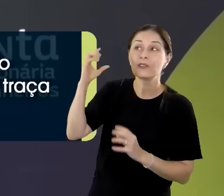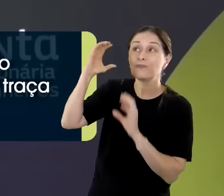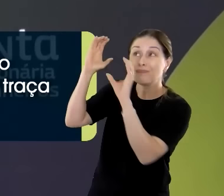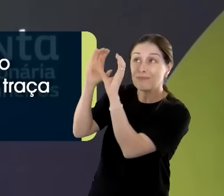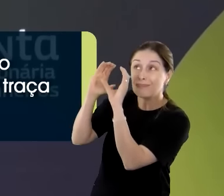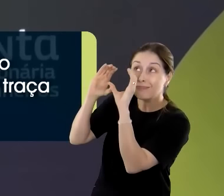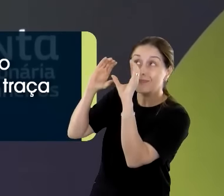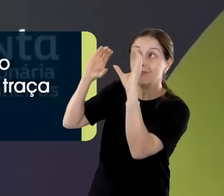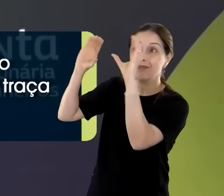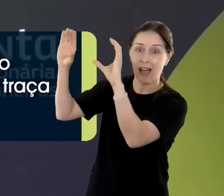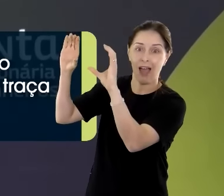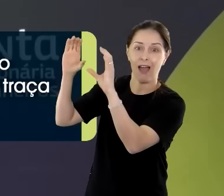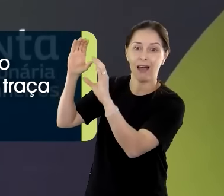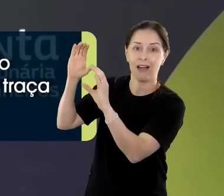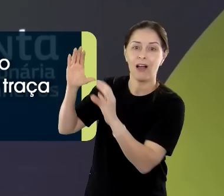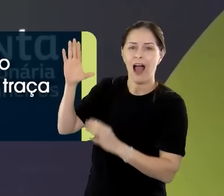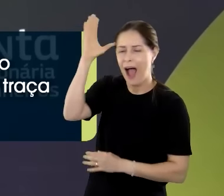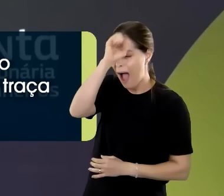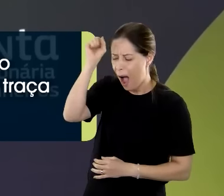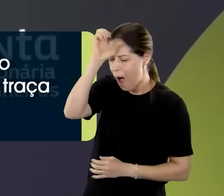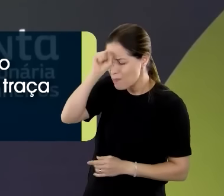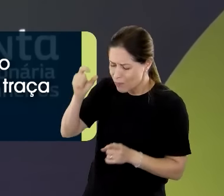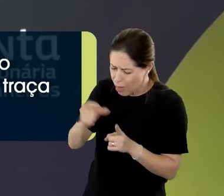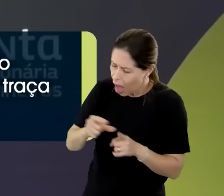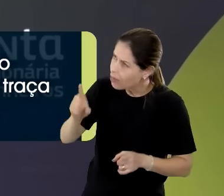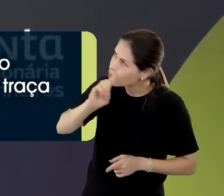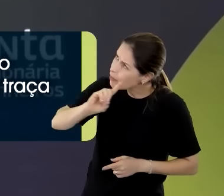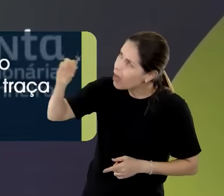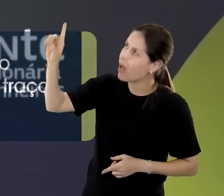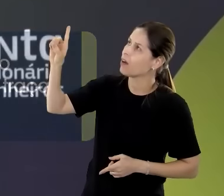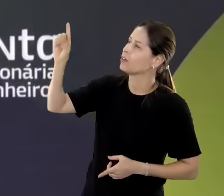inextinguível. É nessa conjuntura